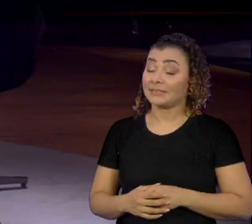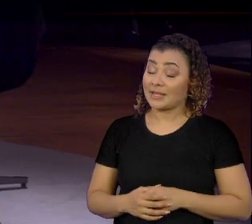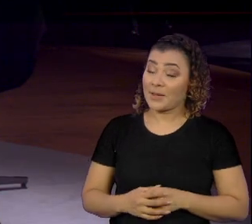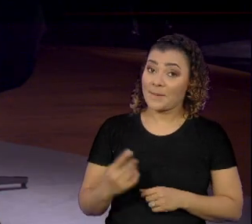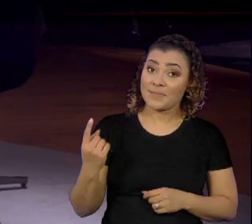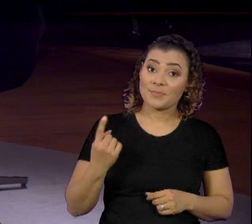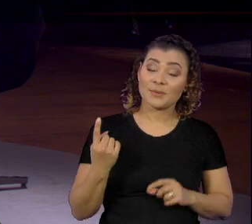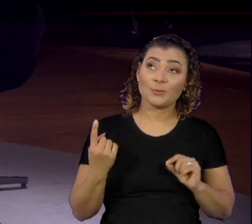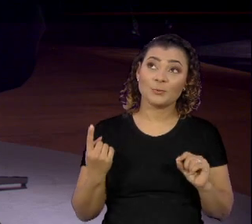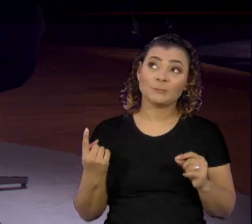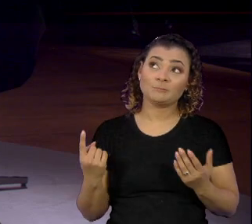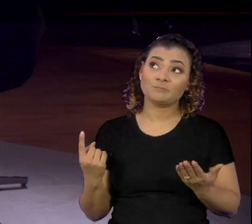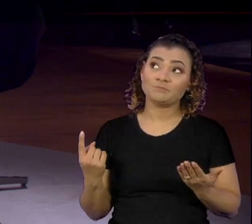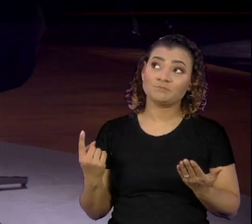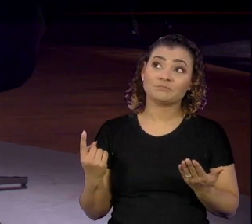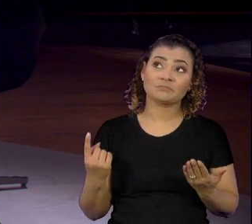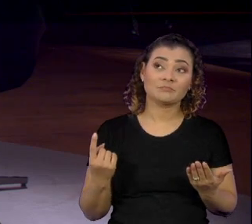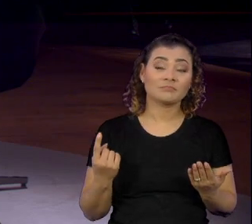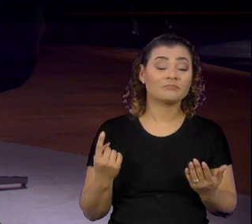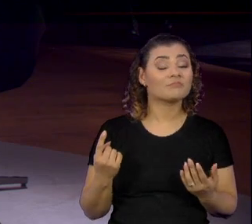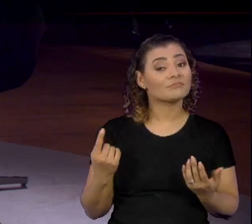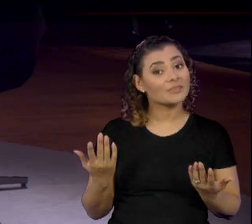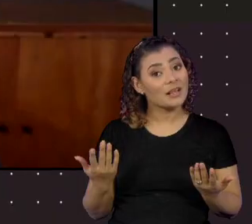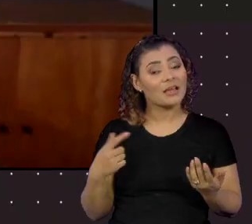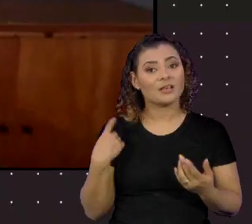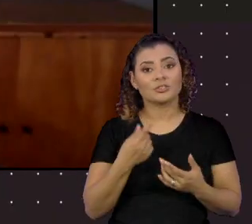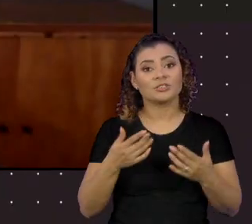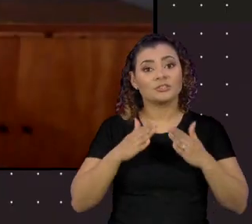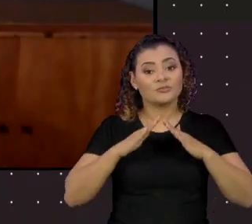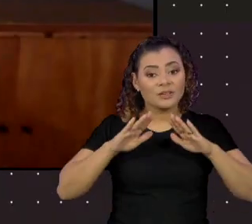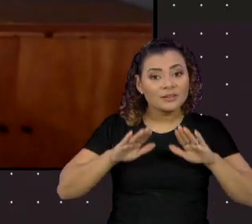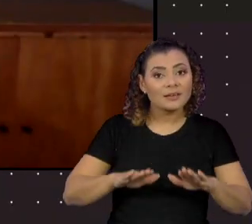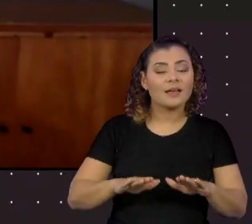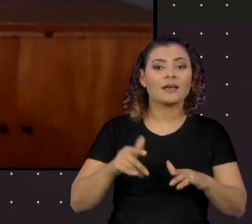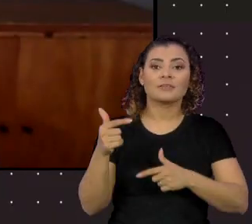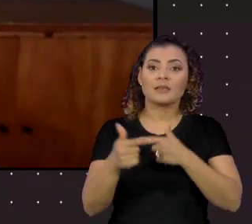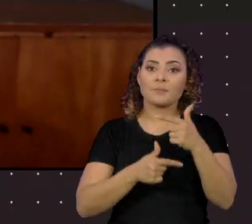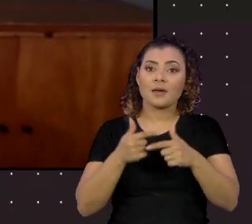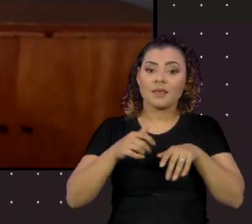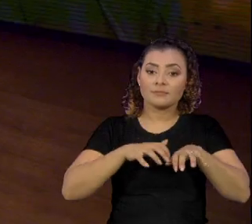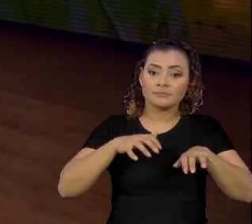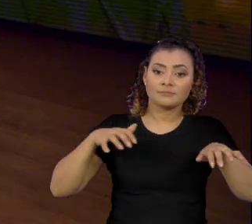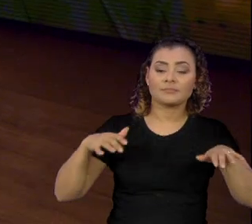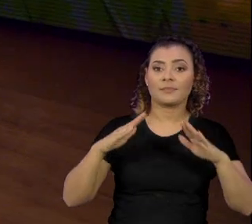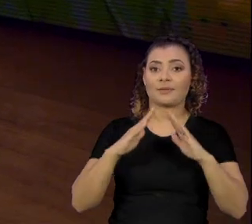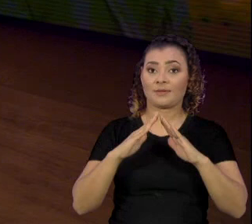Primeiro que eu acho que a gente ter ficado em casa e ter trabalhado de casa